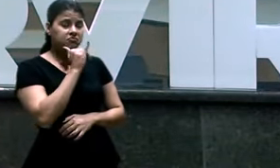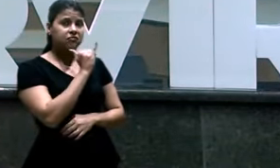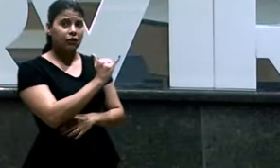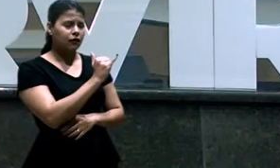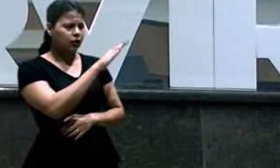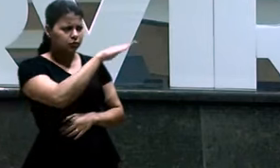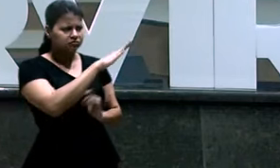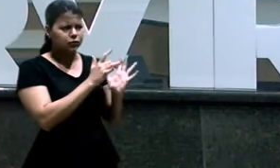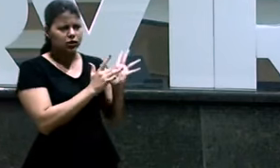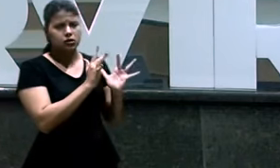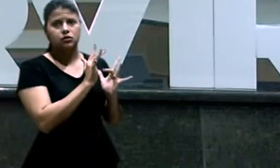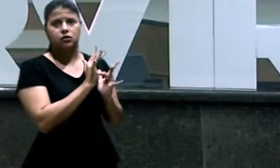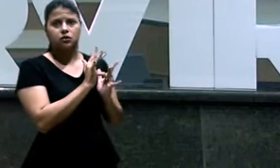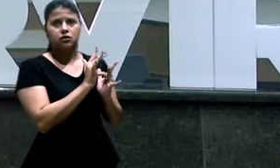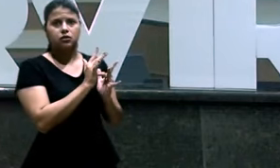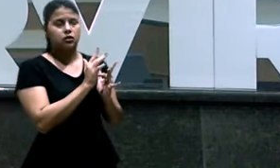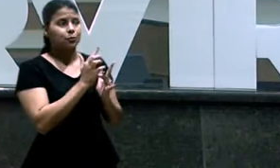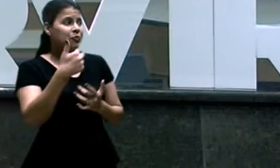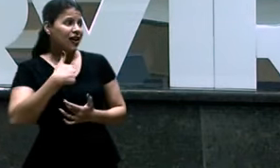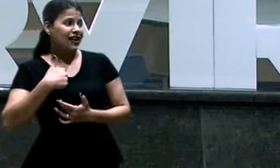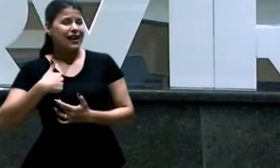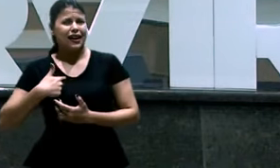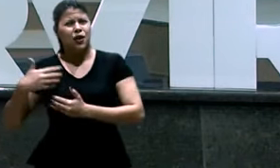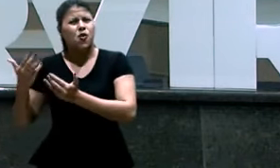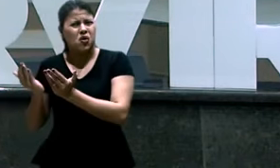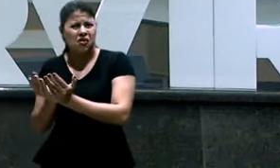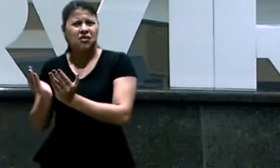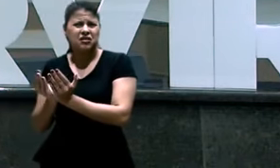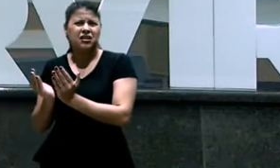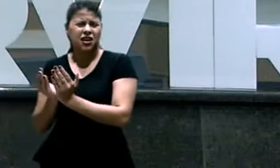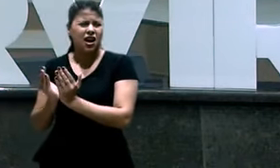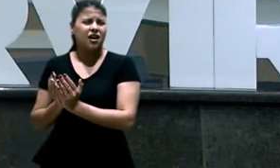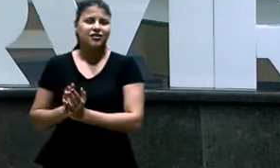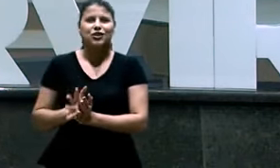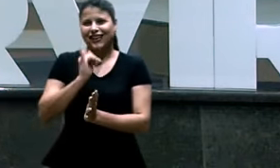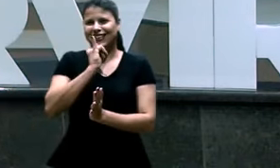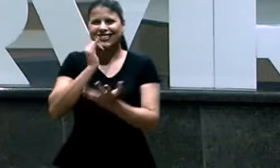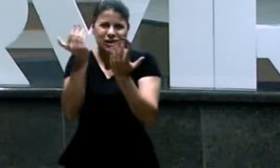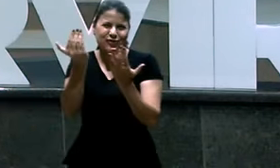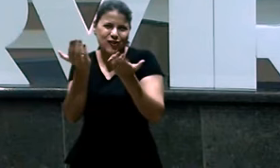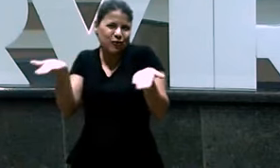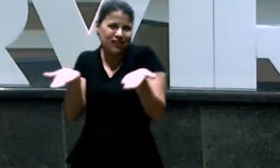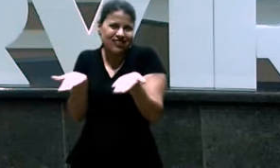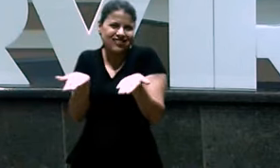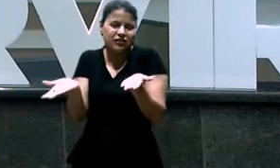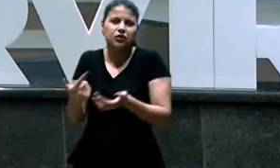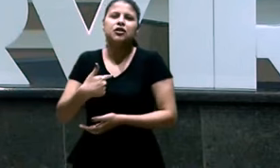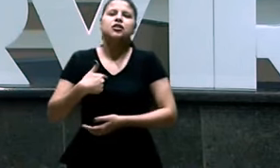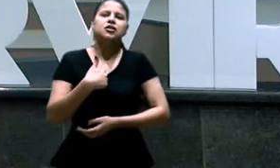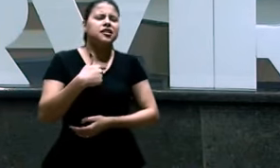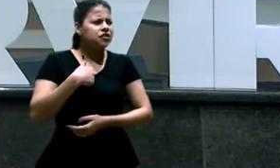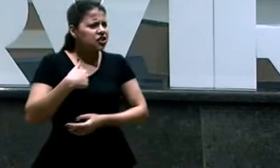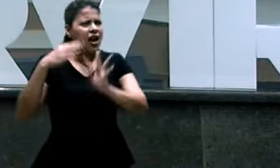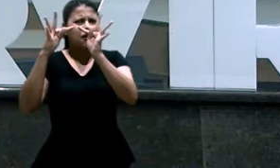Fábio, eu cresci na igreja, lá na congregação que Jeroboão construiu, e